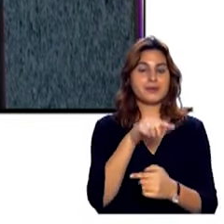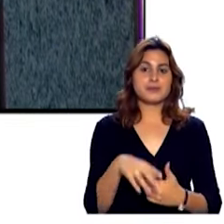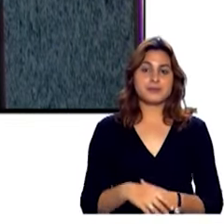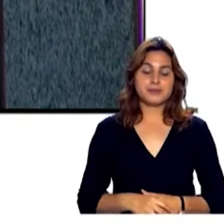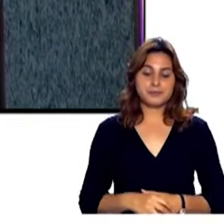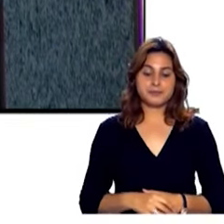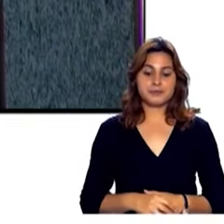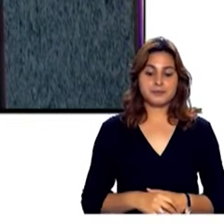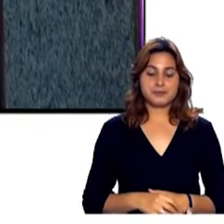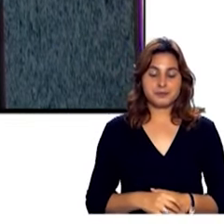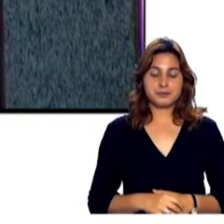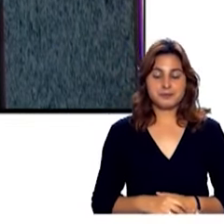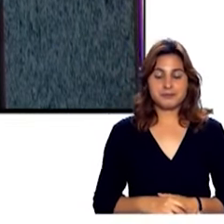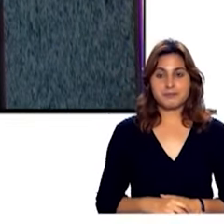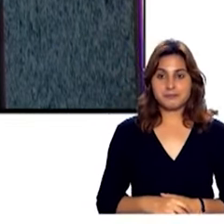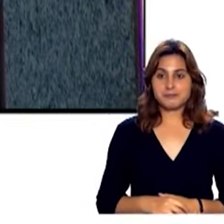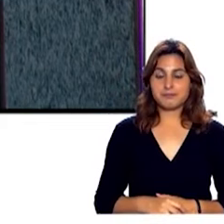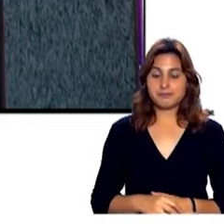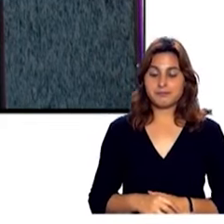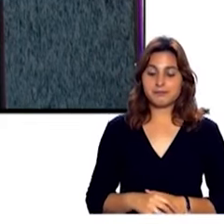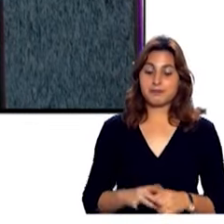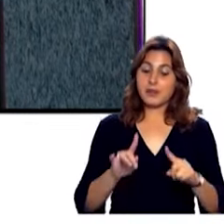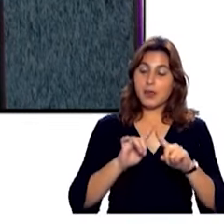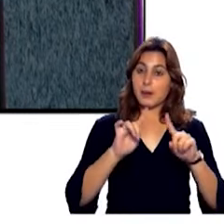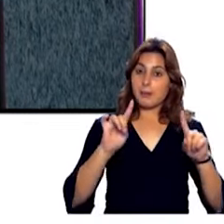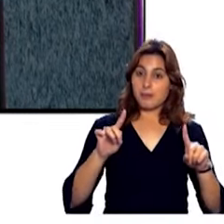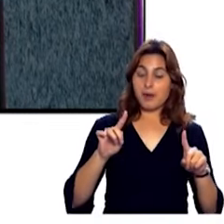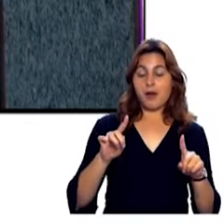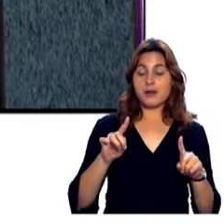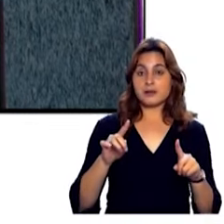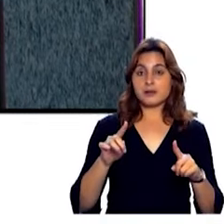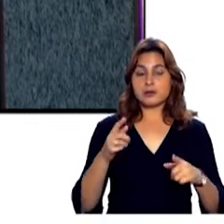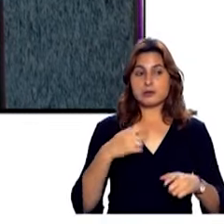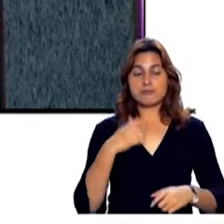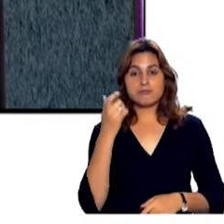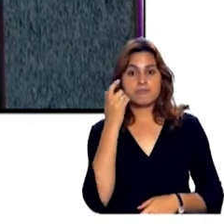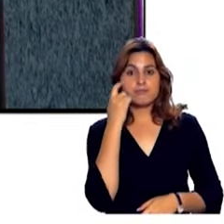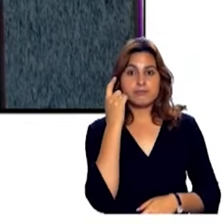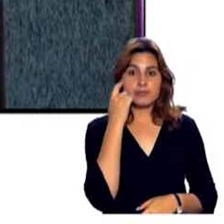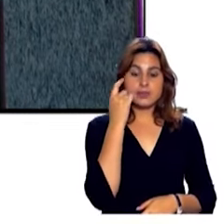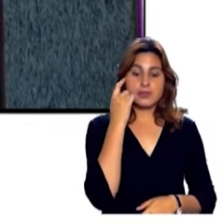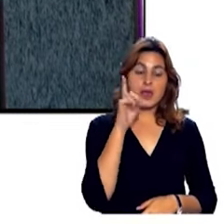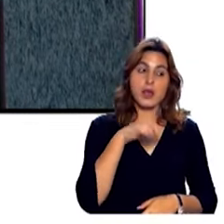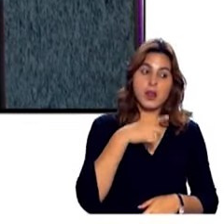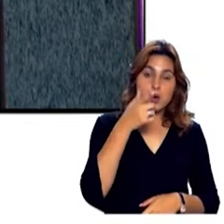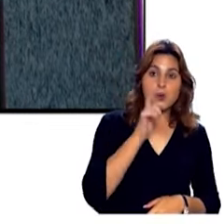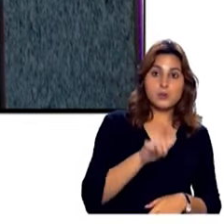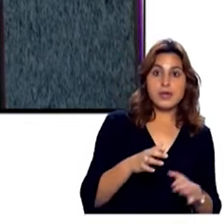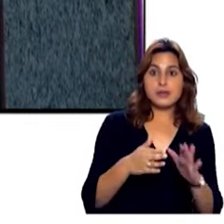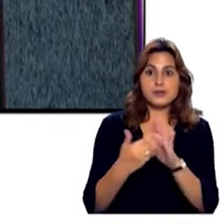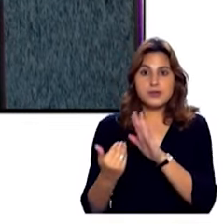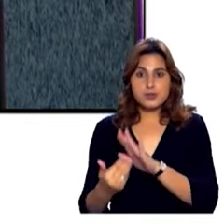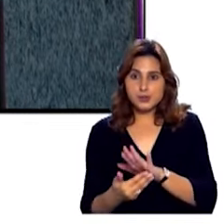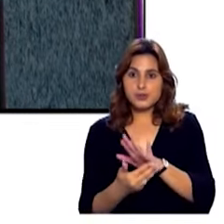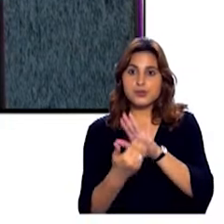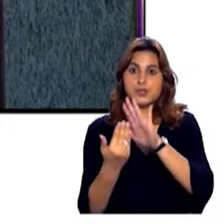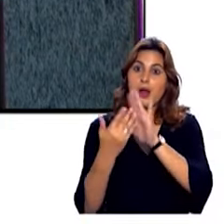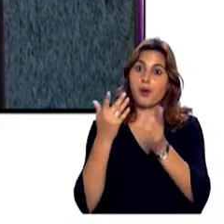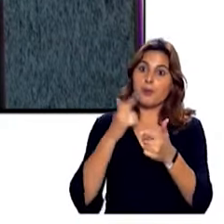mas claro do ponto de vista prático com isso ele consegue liminar o